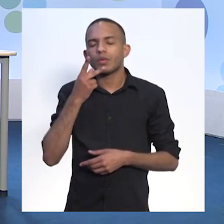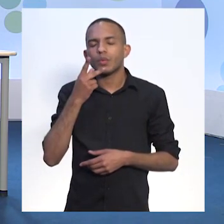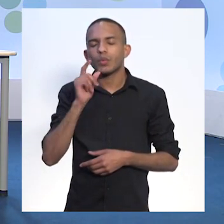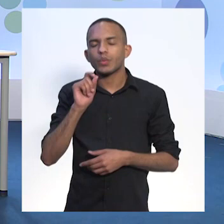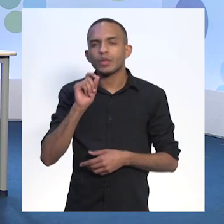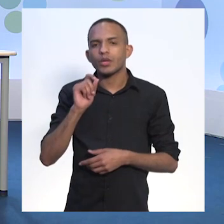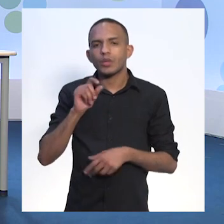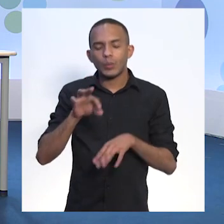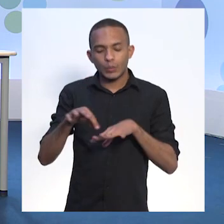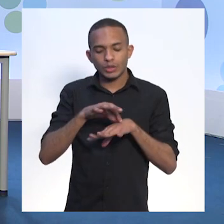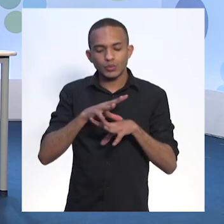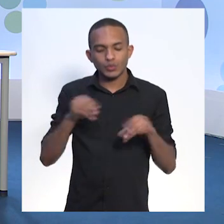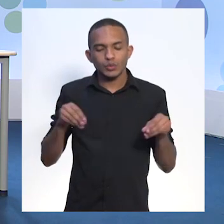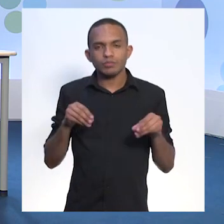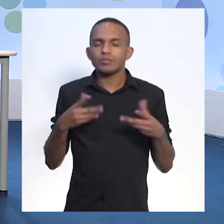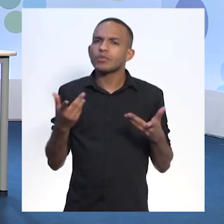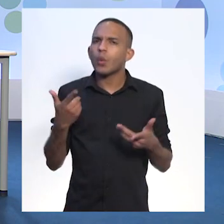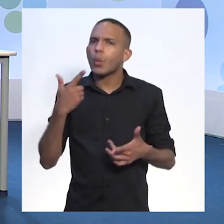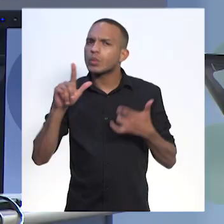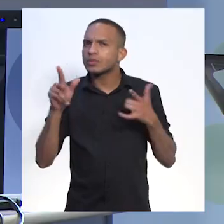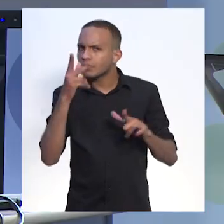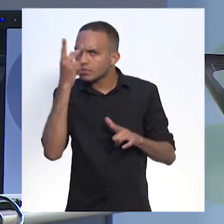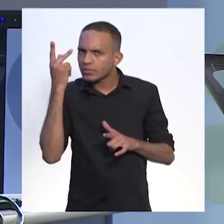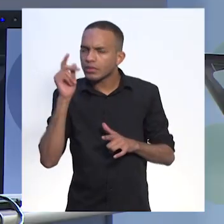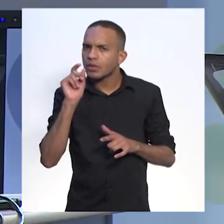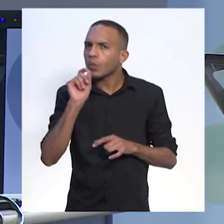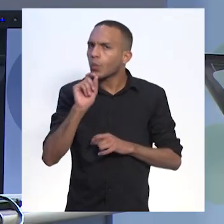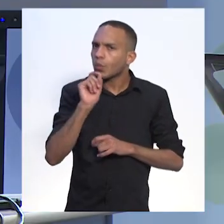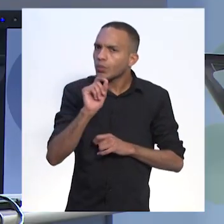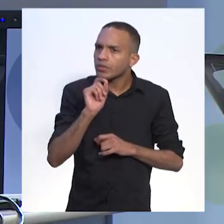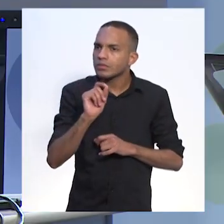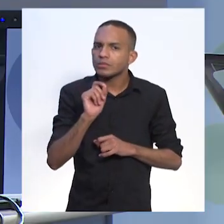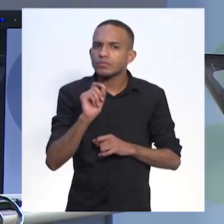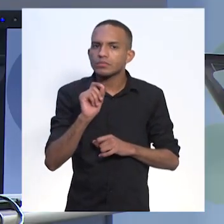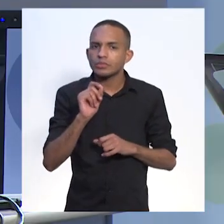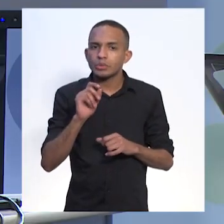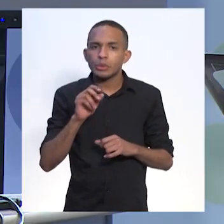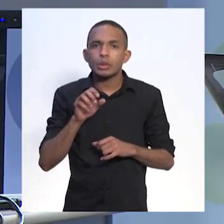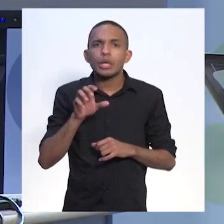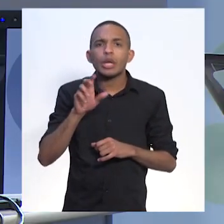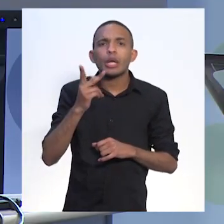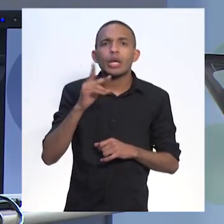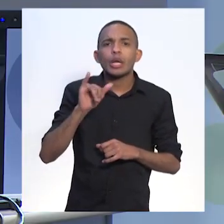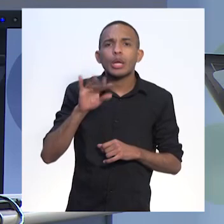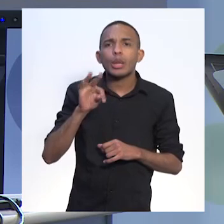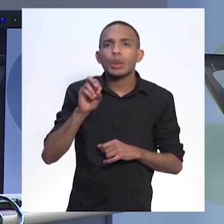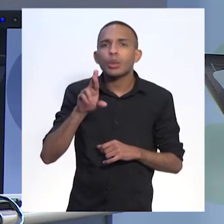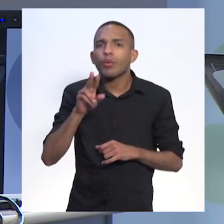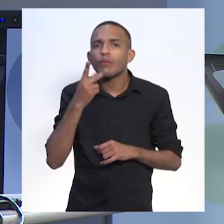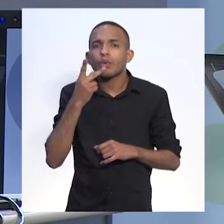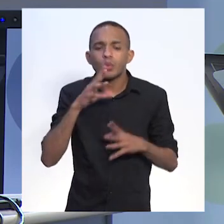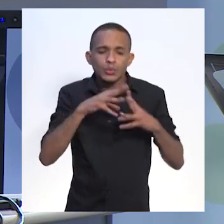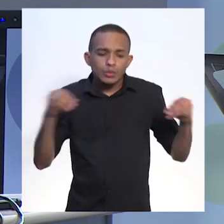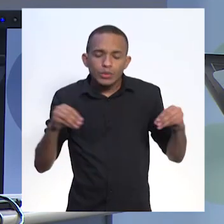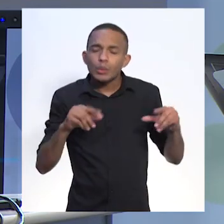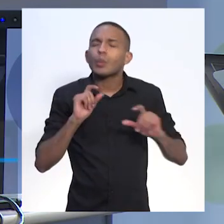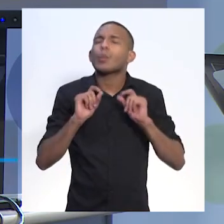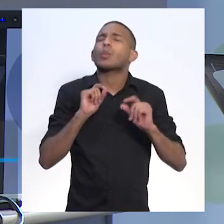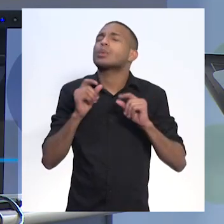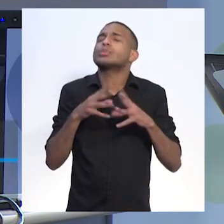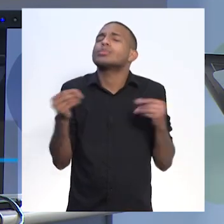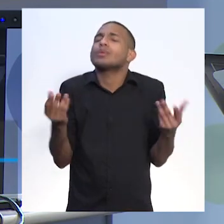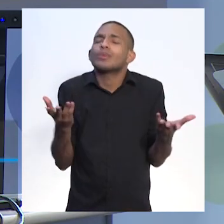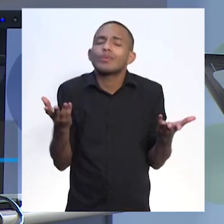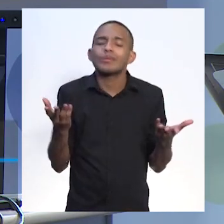O anel some. Mais alguém colocou o quê? Ah, O Heitor, vários. sumiu. Sumiu? O que sumiu, Heitor? Vários